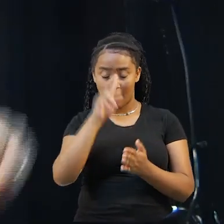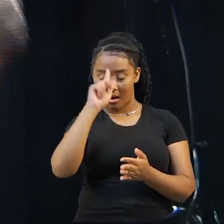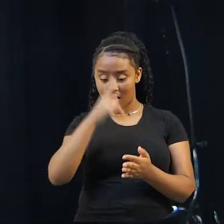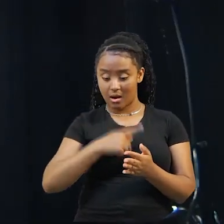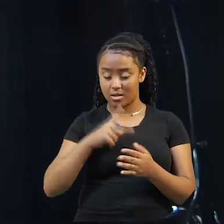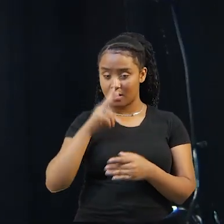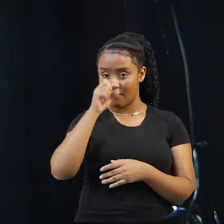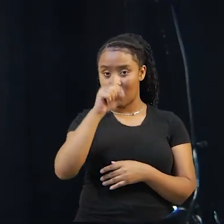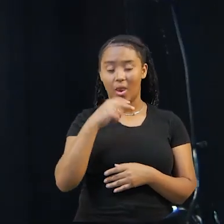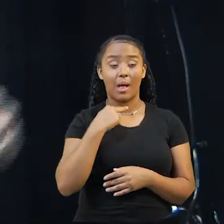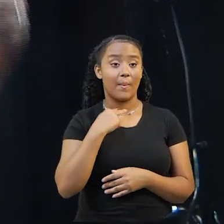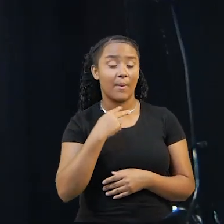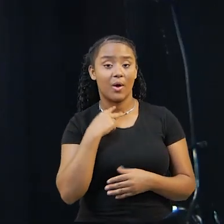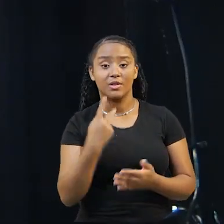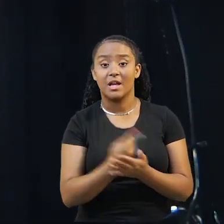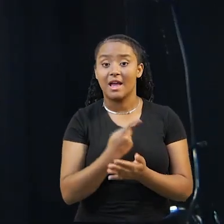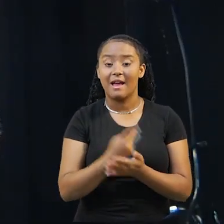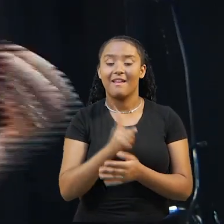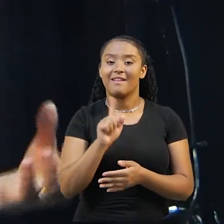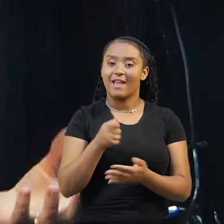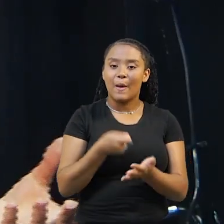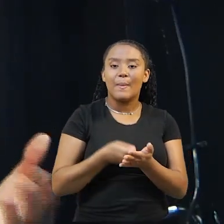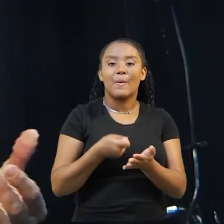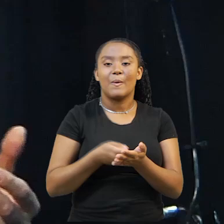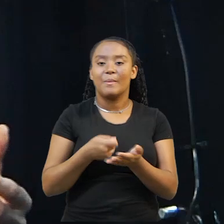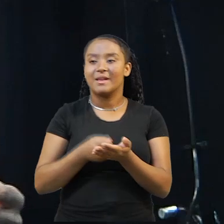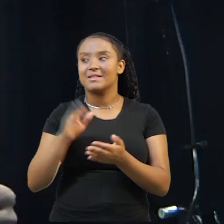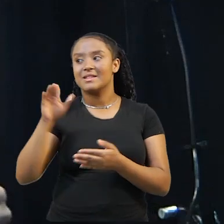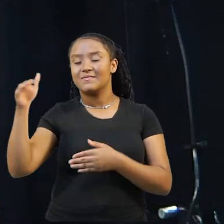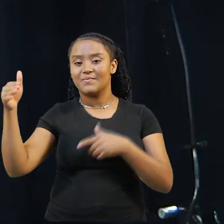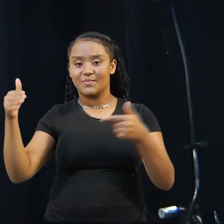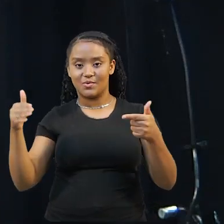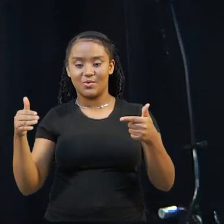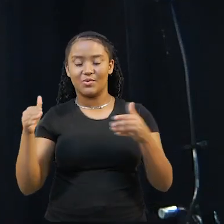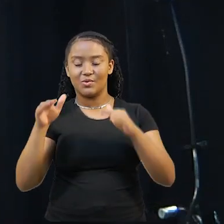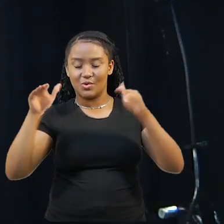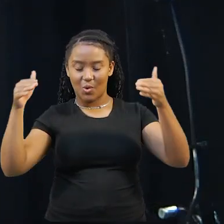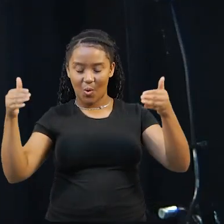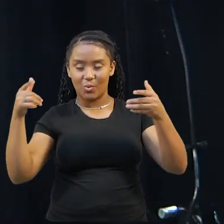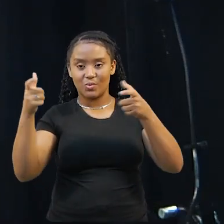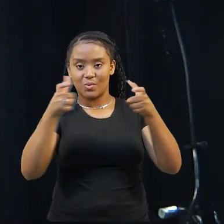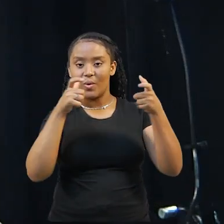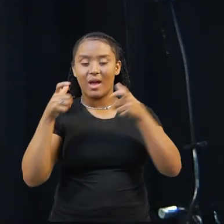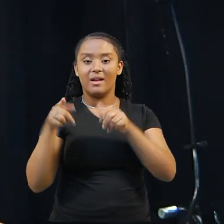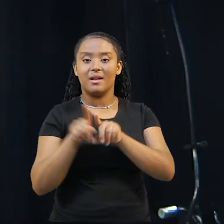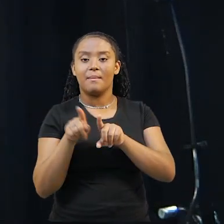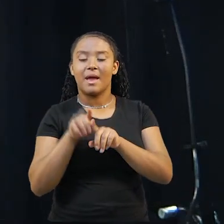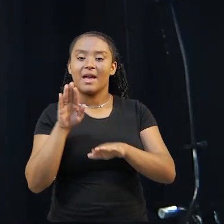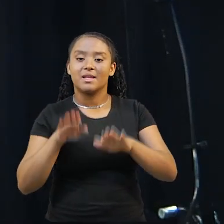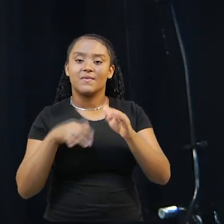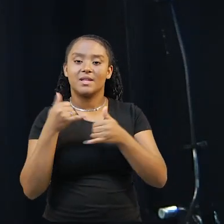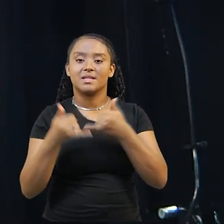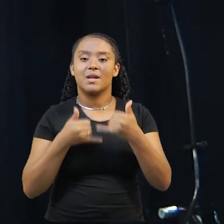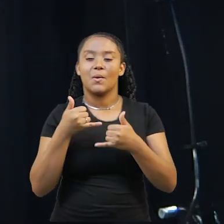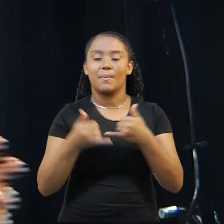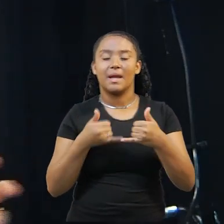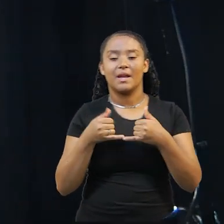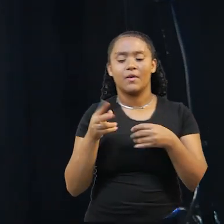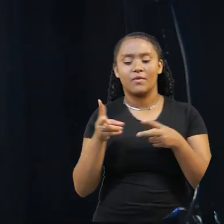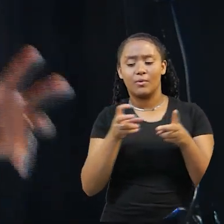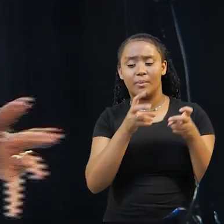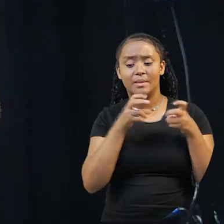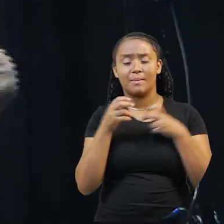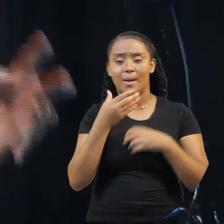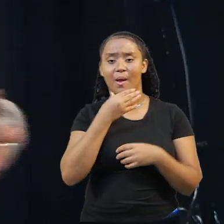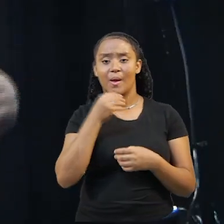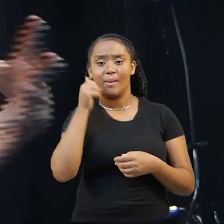autocobrança, né? De que a gente não pode errar. E ela é uma cobrança externa também. Eu sempre brinco que eu fico ouvindo algumas